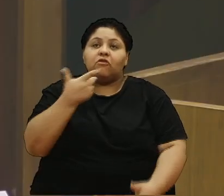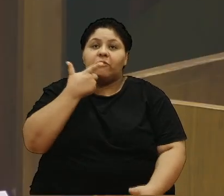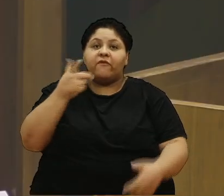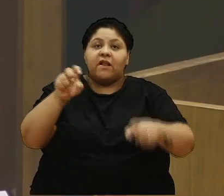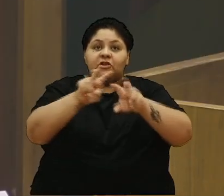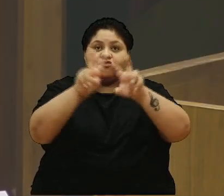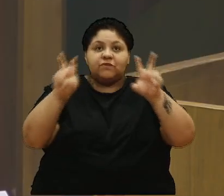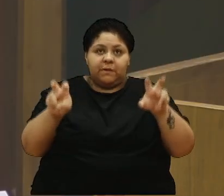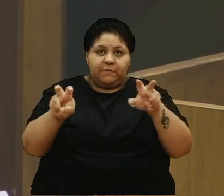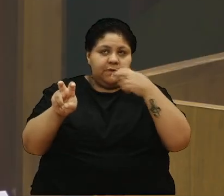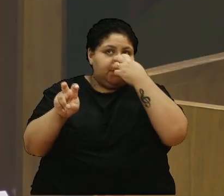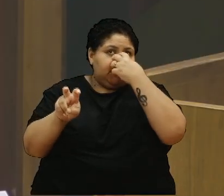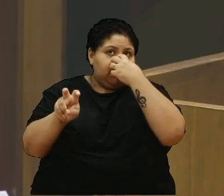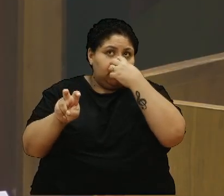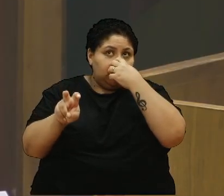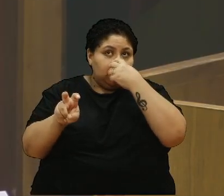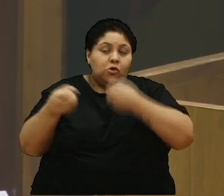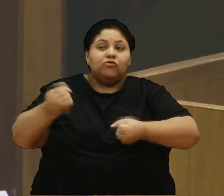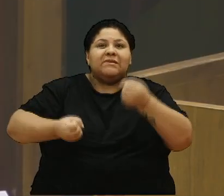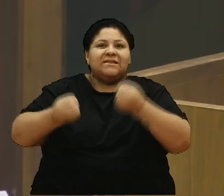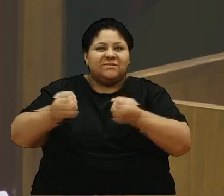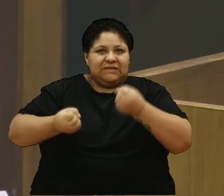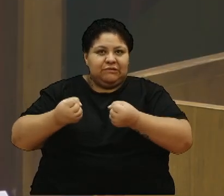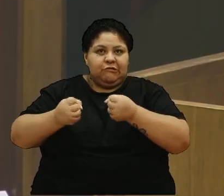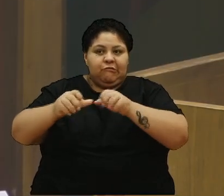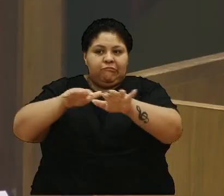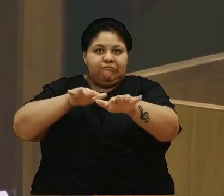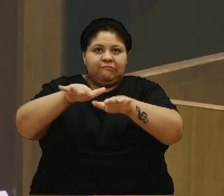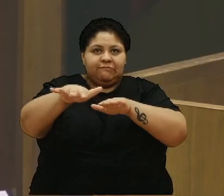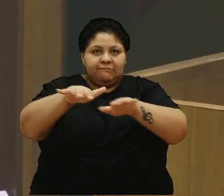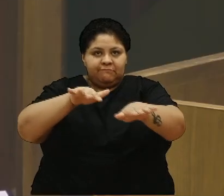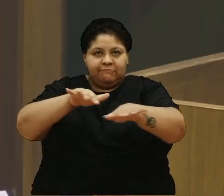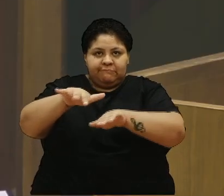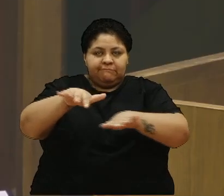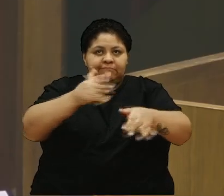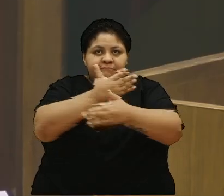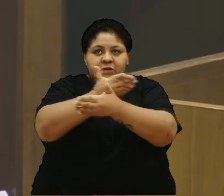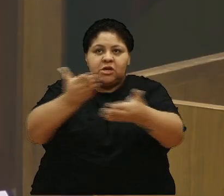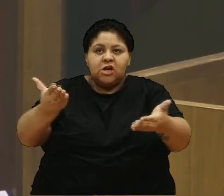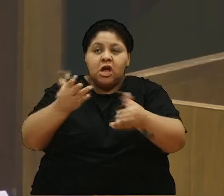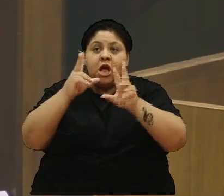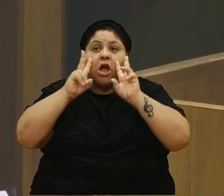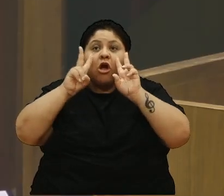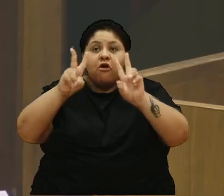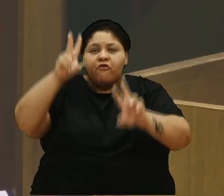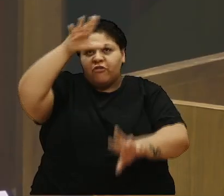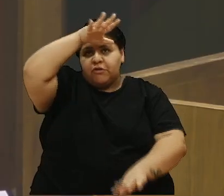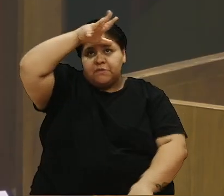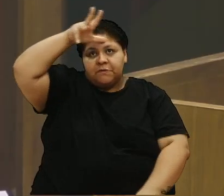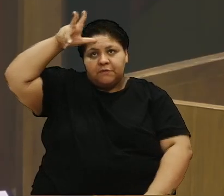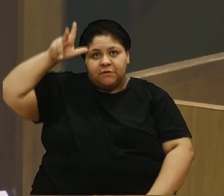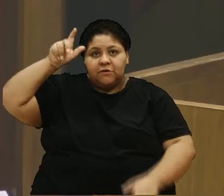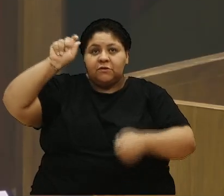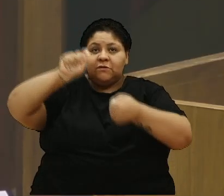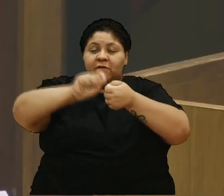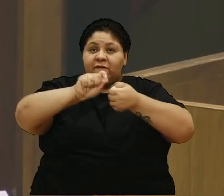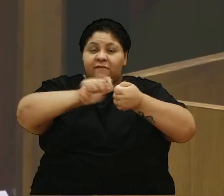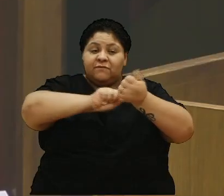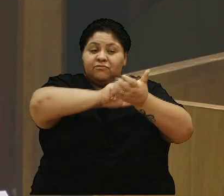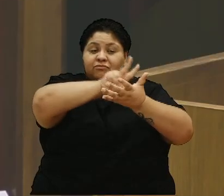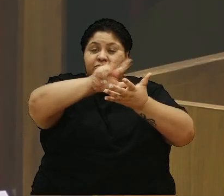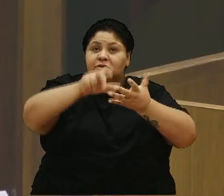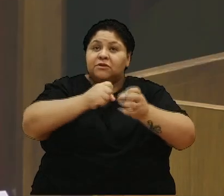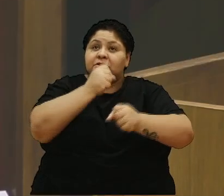tema sobre o trânsito. Senhoras e senhores, eu vejo o nosso município fazendo diversas obras e isso é